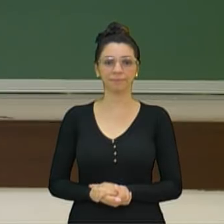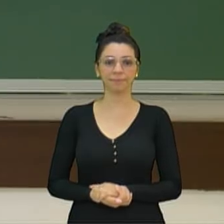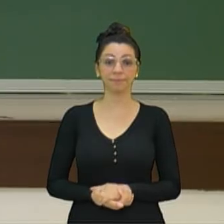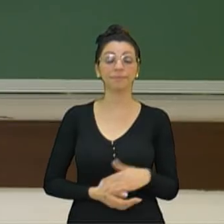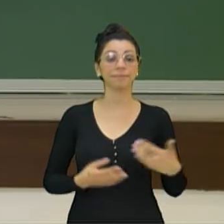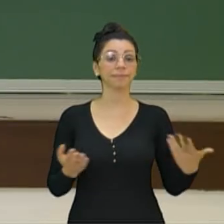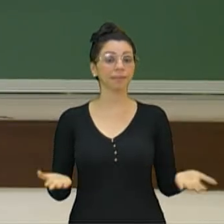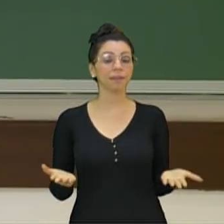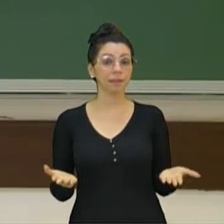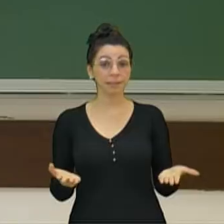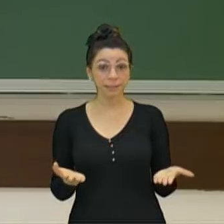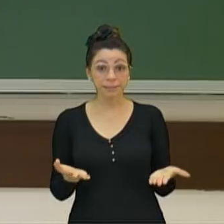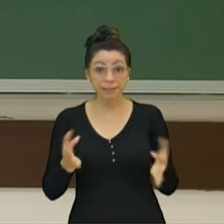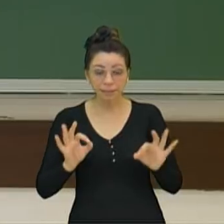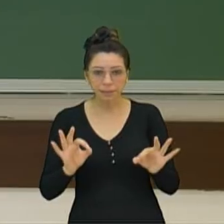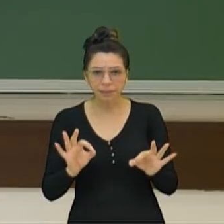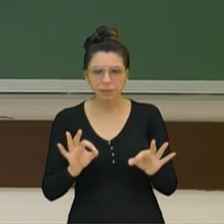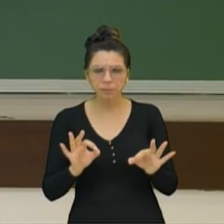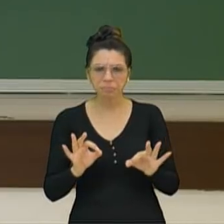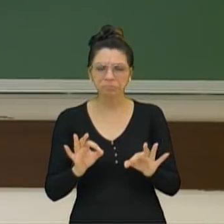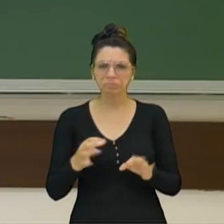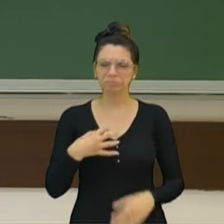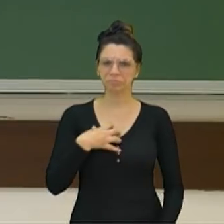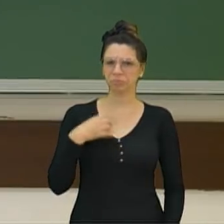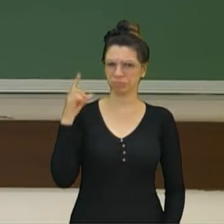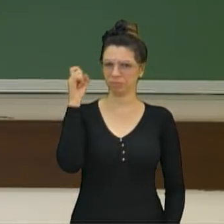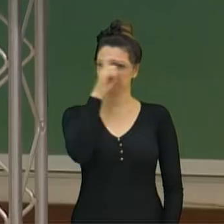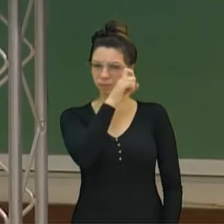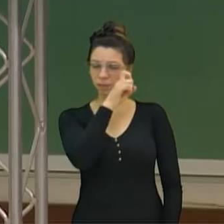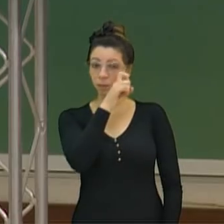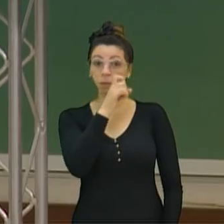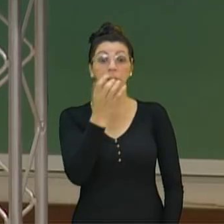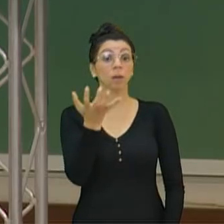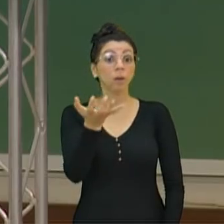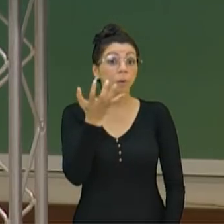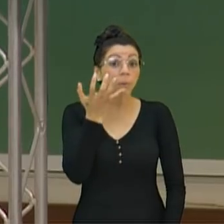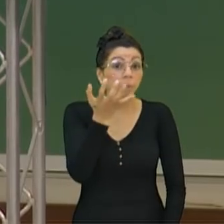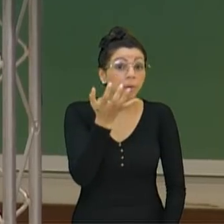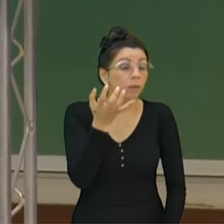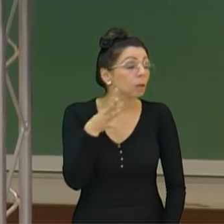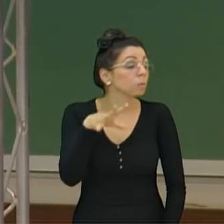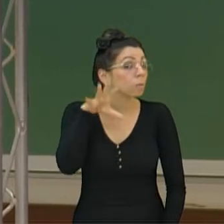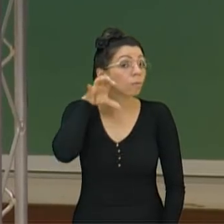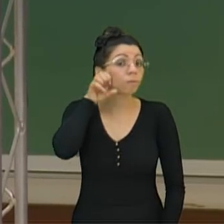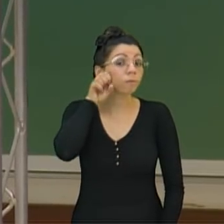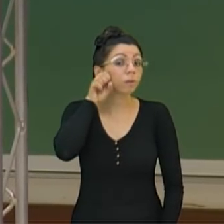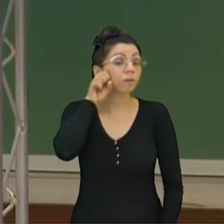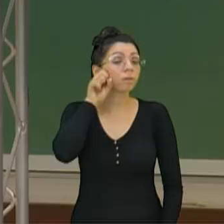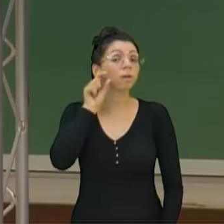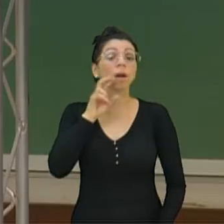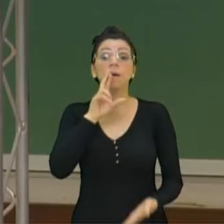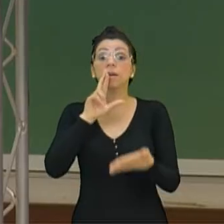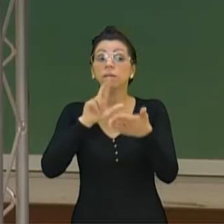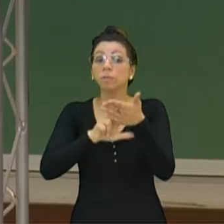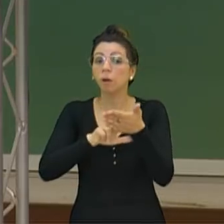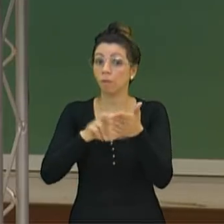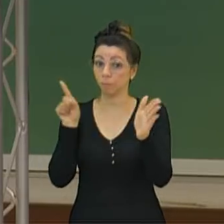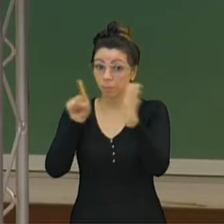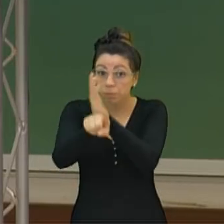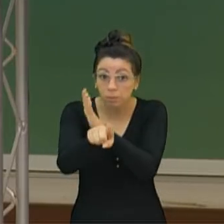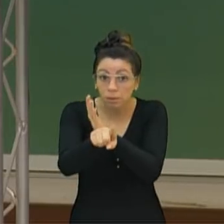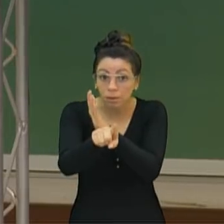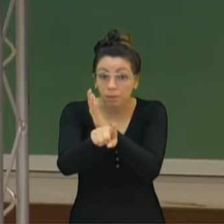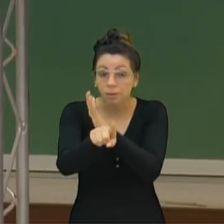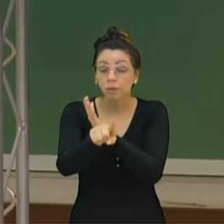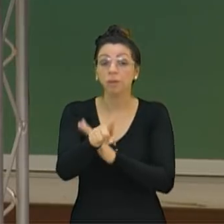E aí, certinho esse quiz? Sentiu dificuldade? Eu quero ouvir bem alto a resposta. Então eu vou perguntar.